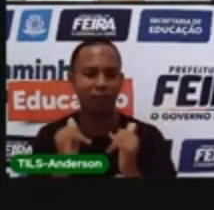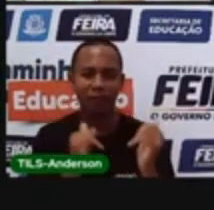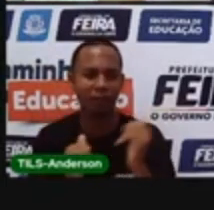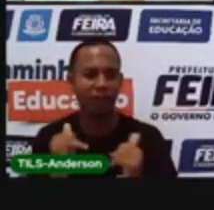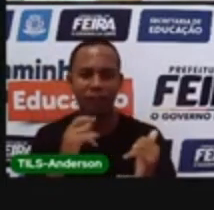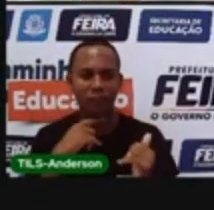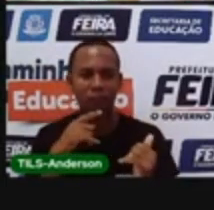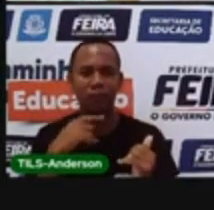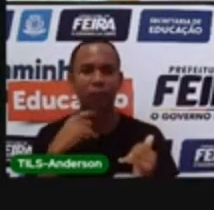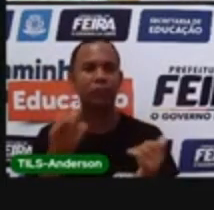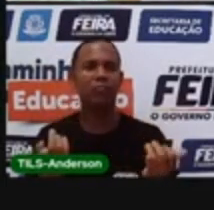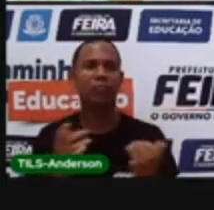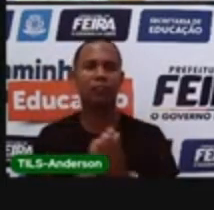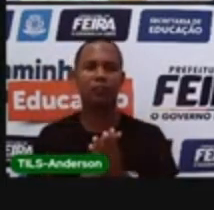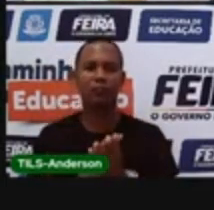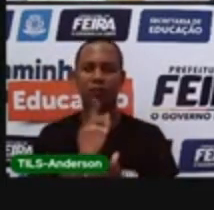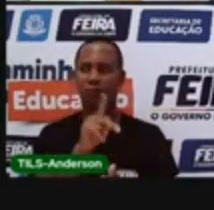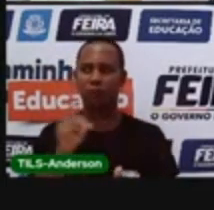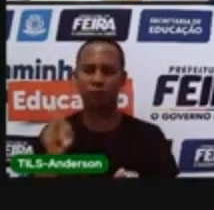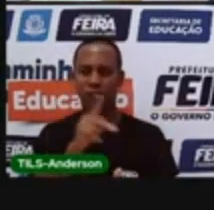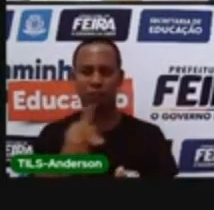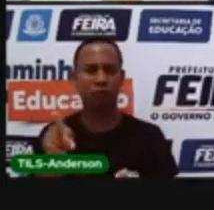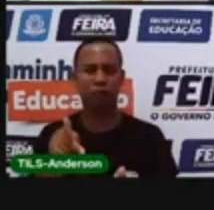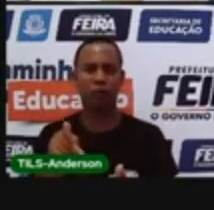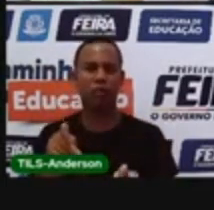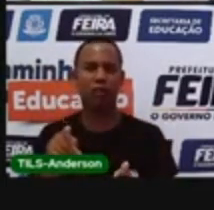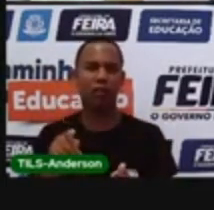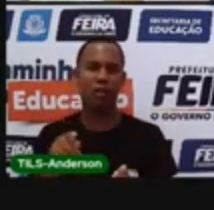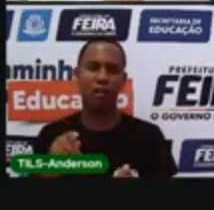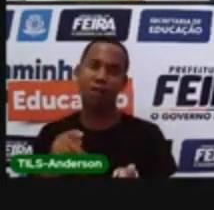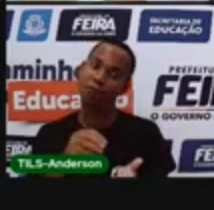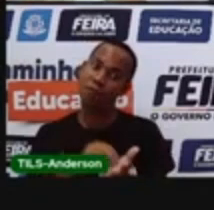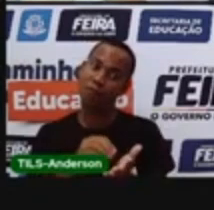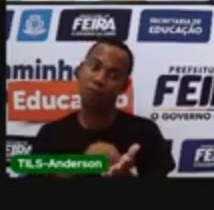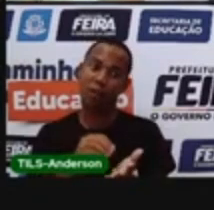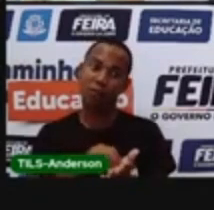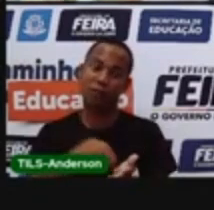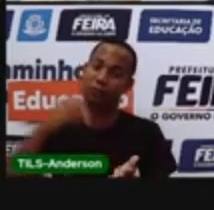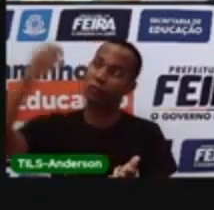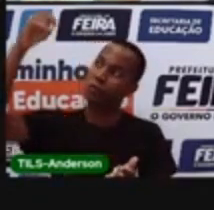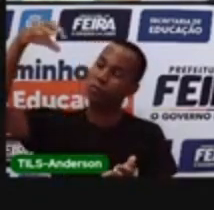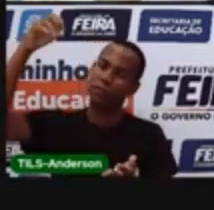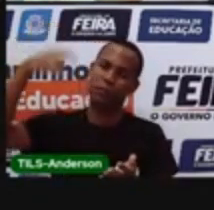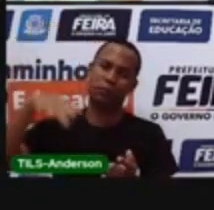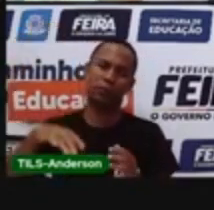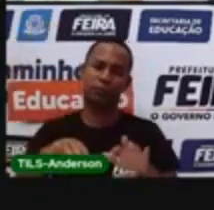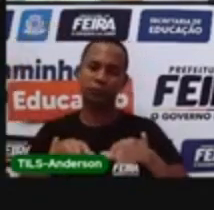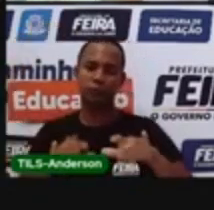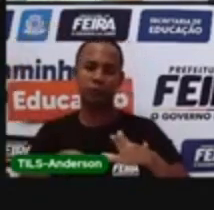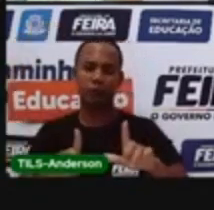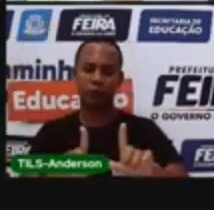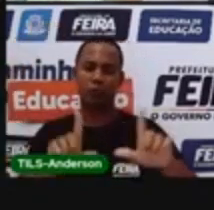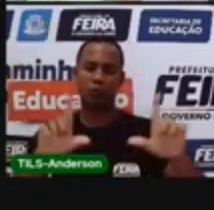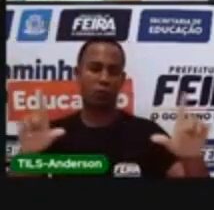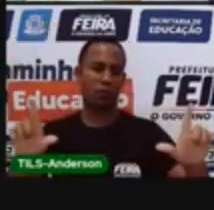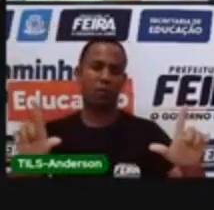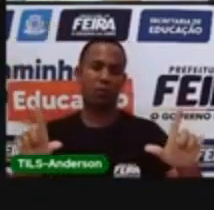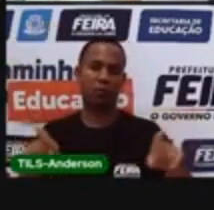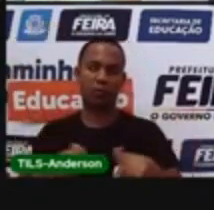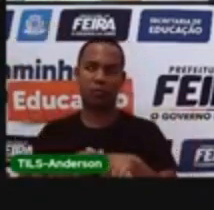né? A Pro não teria essa iluminação aqui em volta dela, o computador que a Pro está aqui na frente não estaria